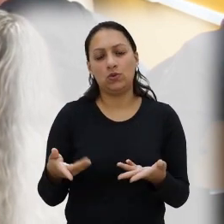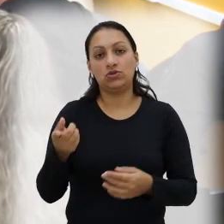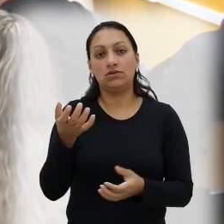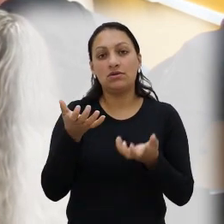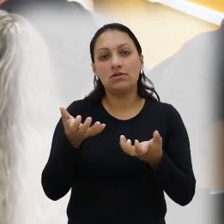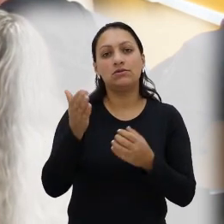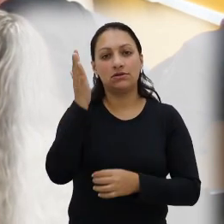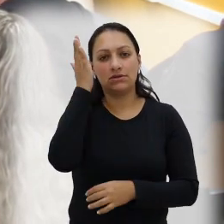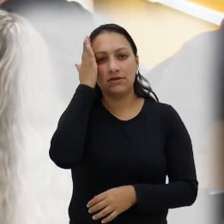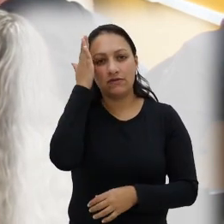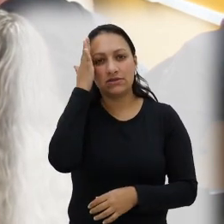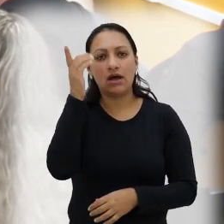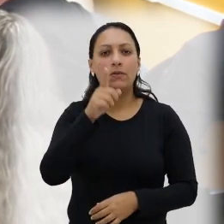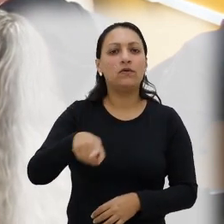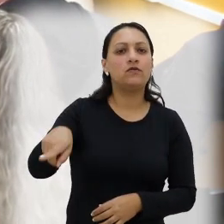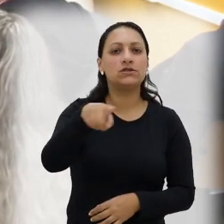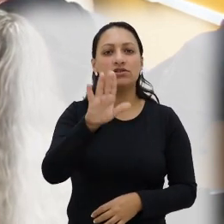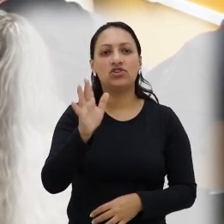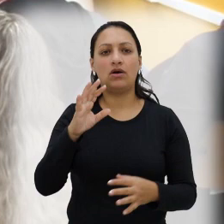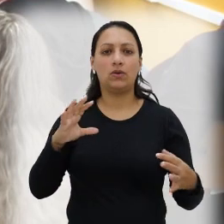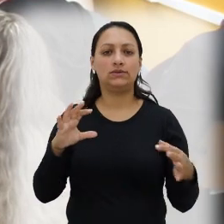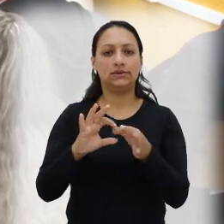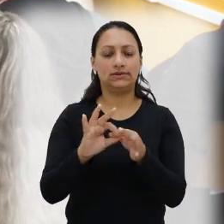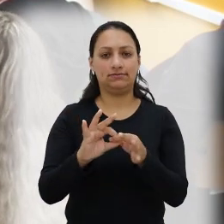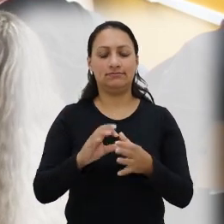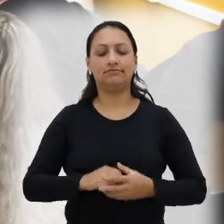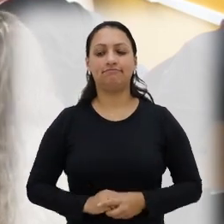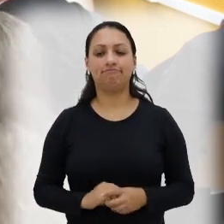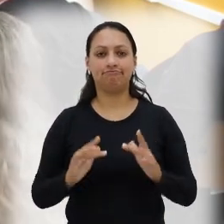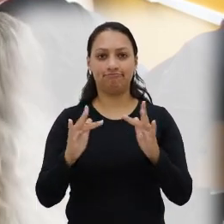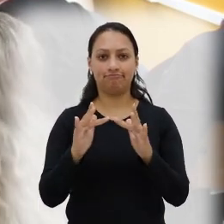saiam conectando-se. Tá?